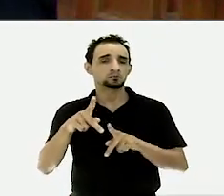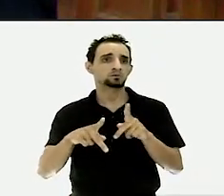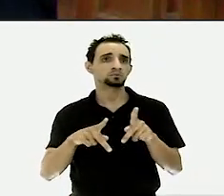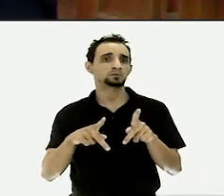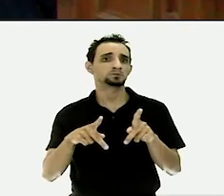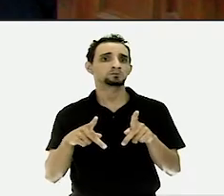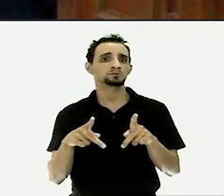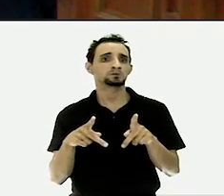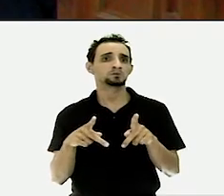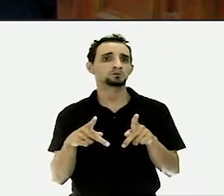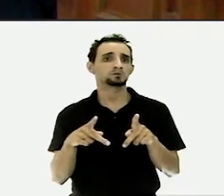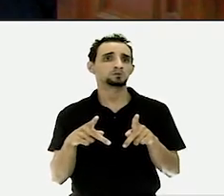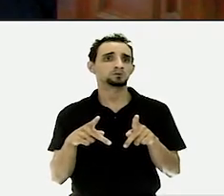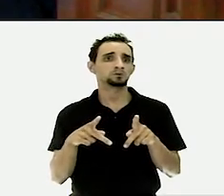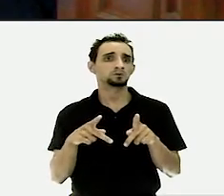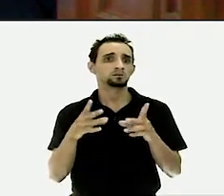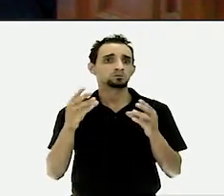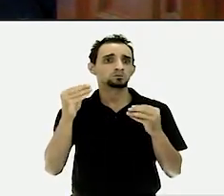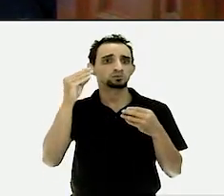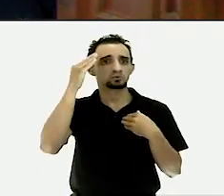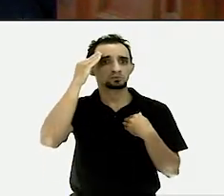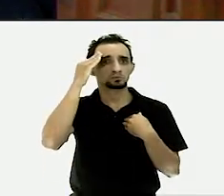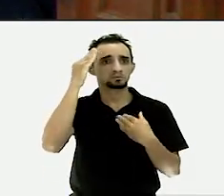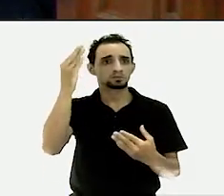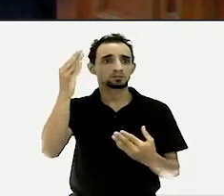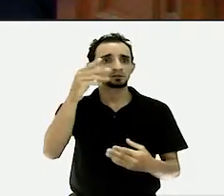desse portão lá. Obrigado, senhor presidente.